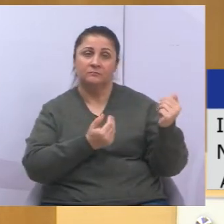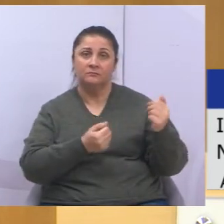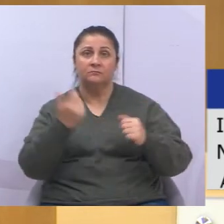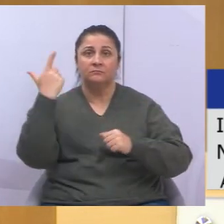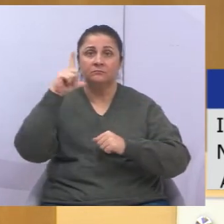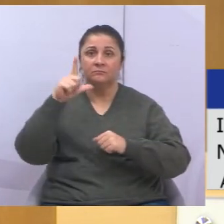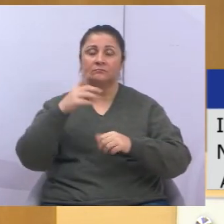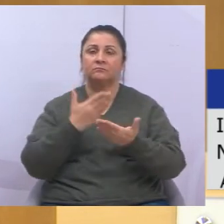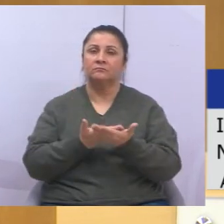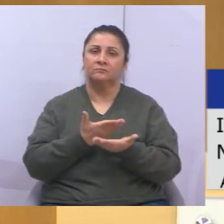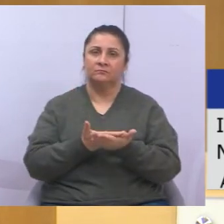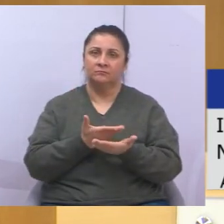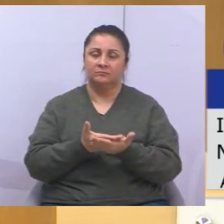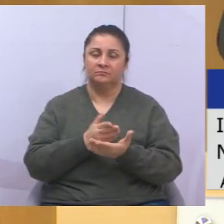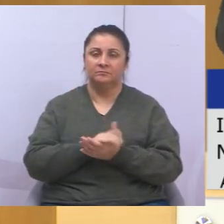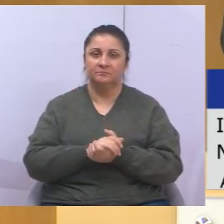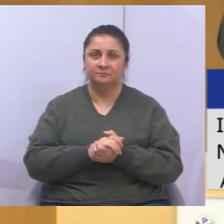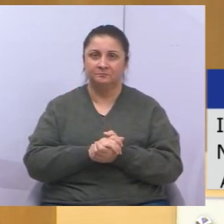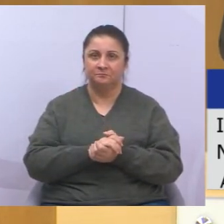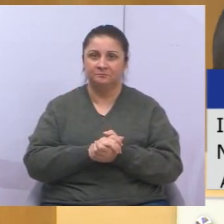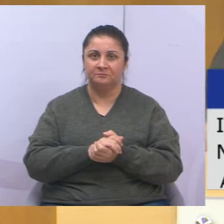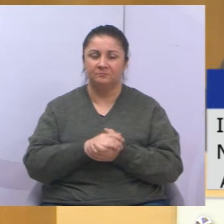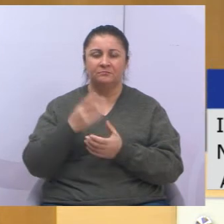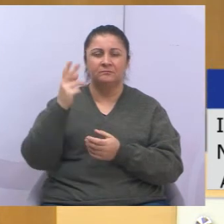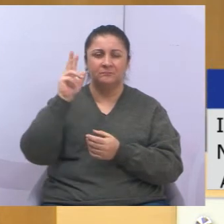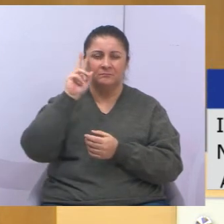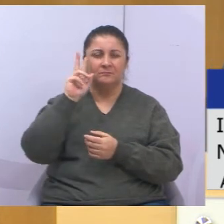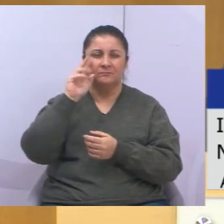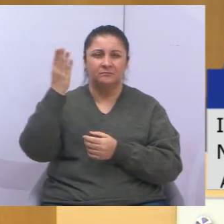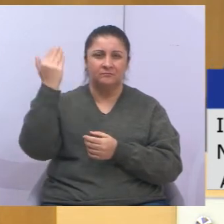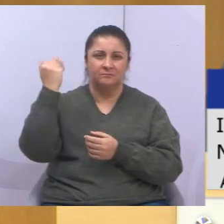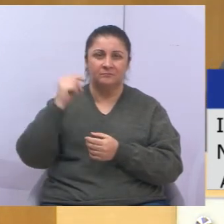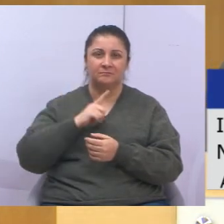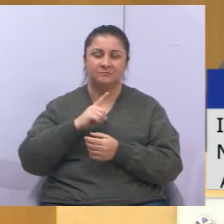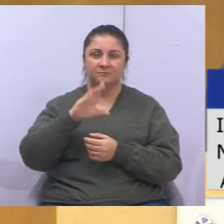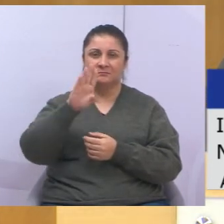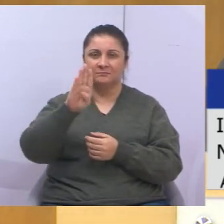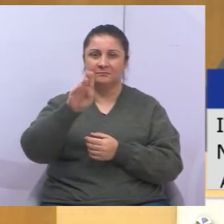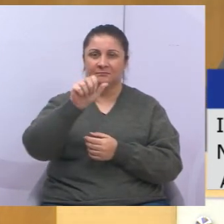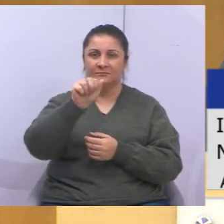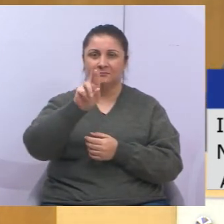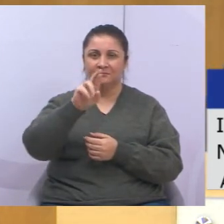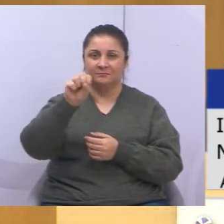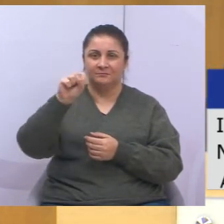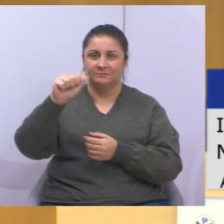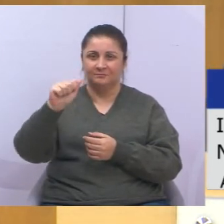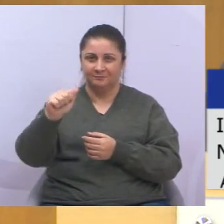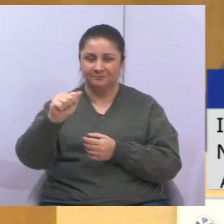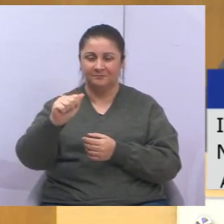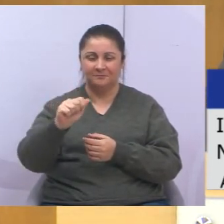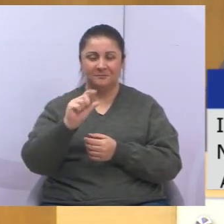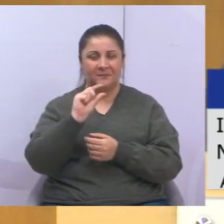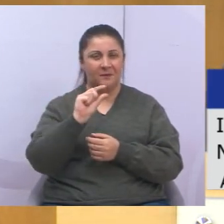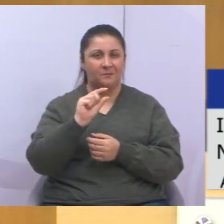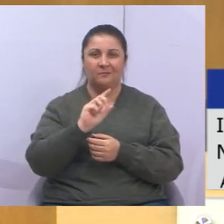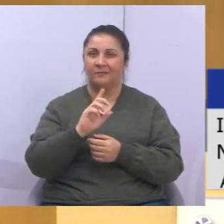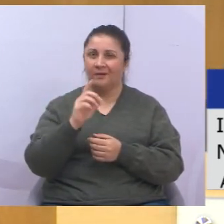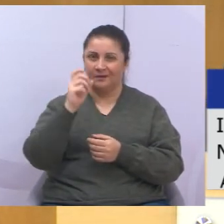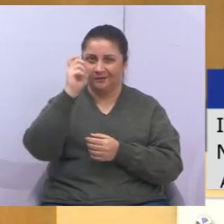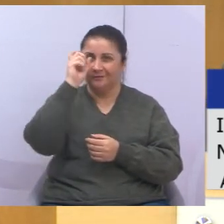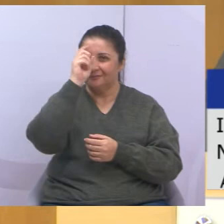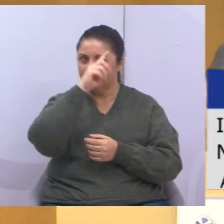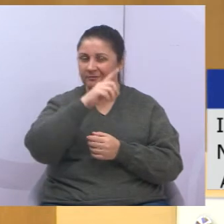formar. Né? Quando eu lembro bem que tinha a Barça, né? Mas a Barça era para poucos, né? Não era todo mundo que